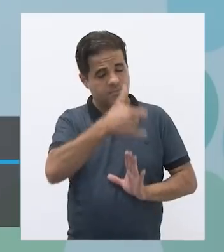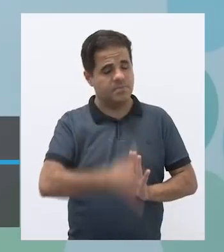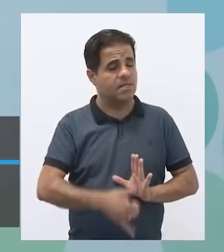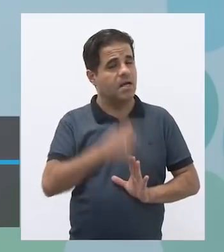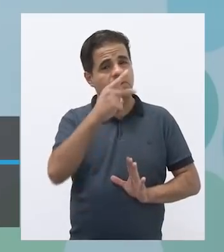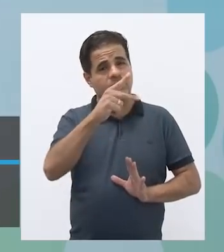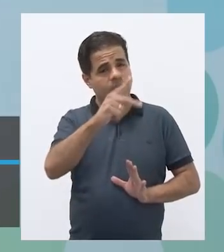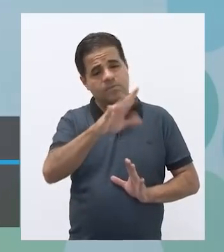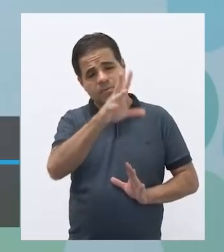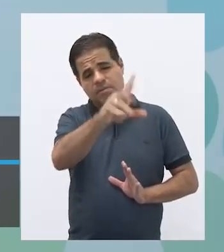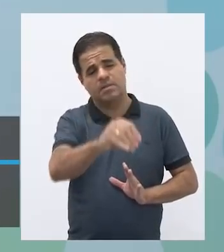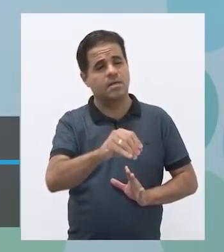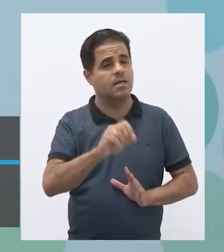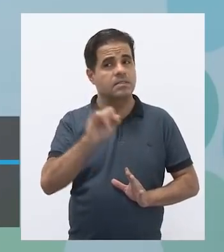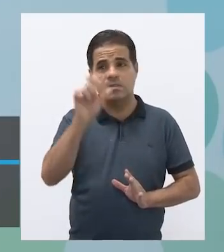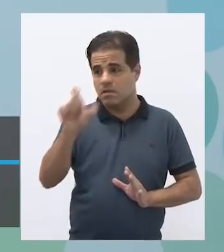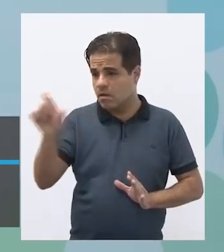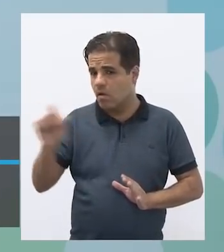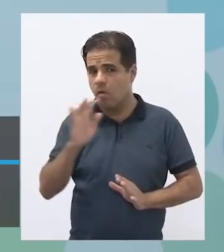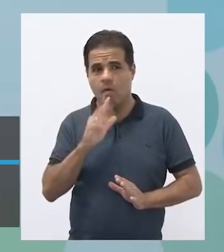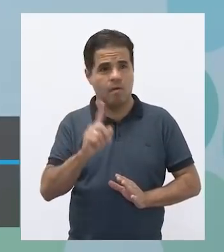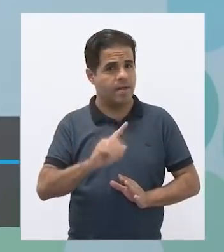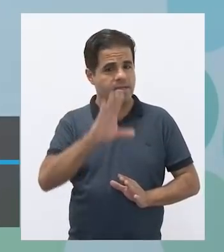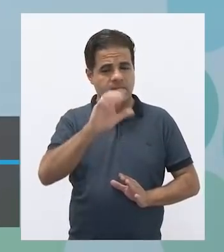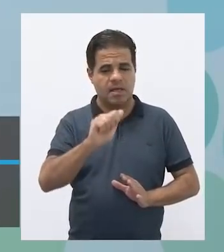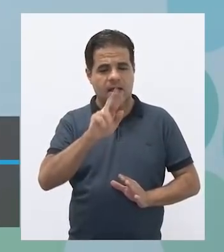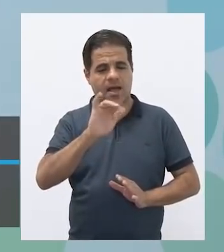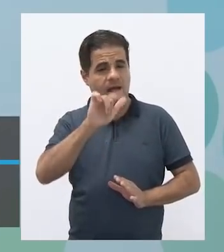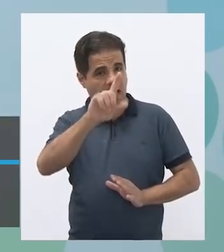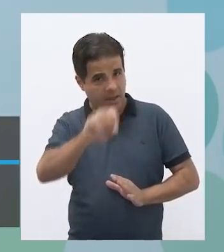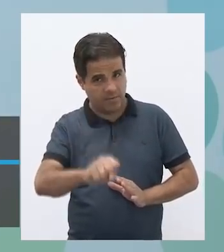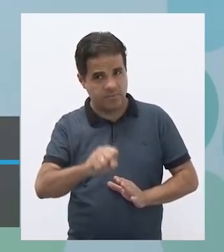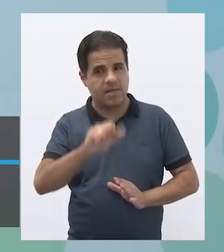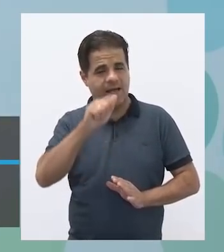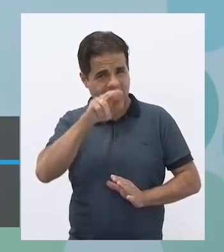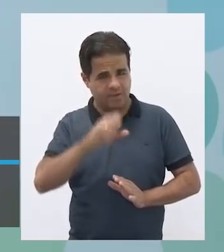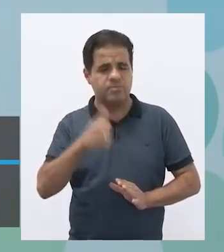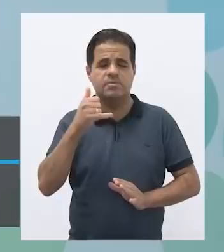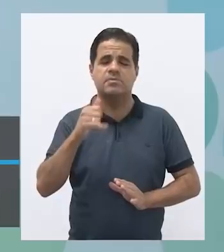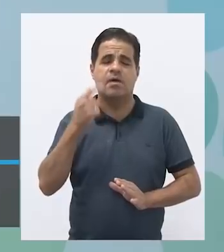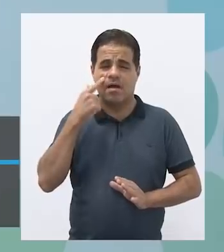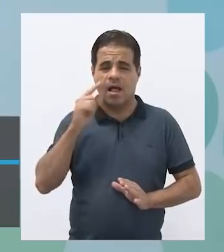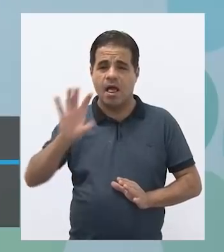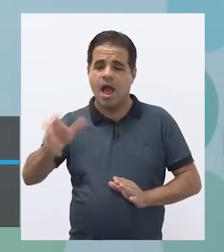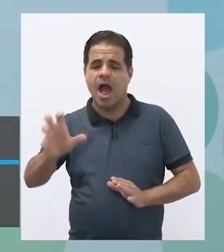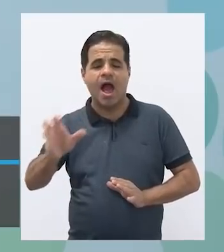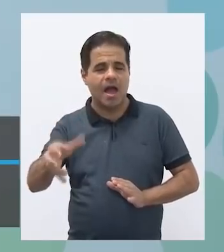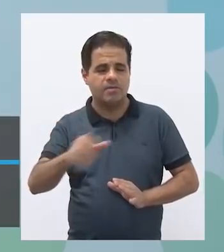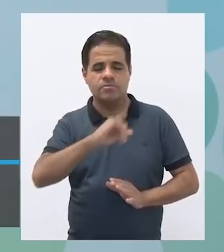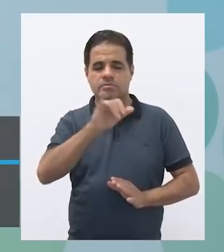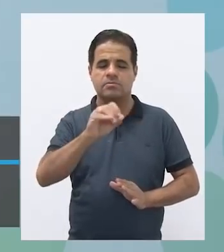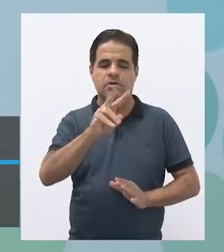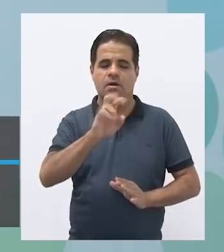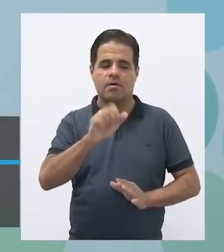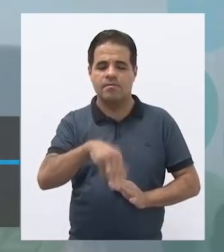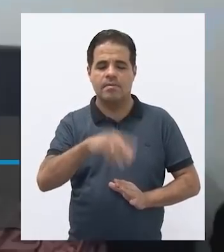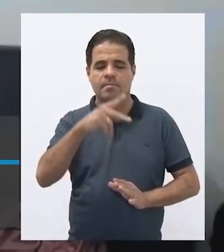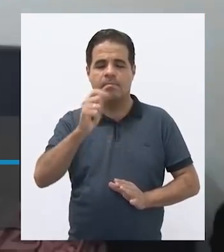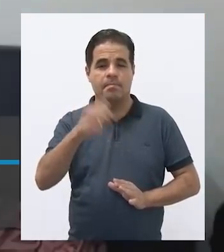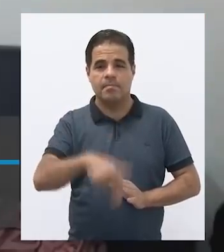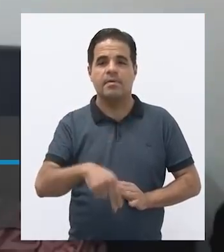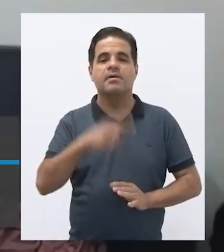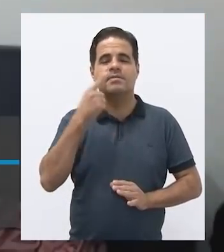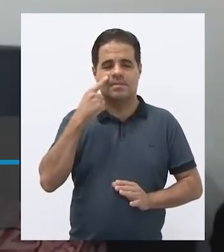tá? Para quem não conhece o Carlos Aros, é só ligar na Jovem Pan, você com certeza vai ter lá o Carlos